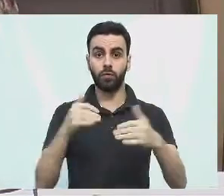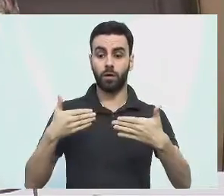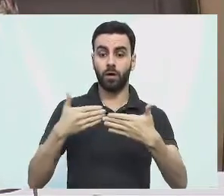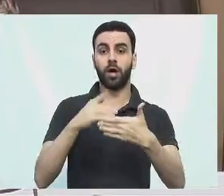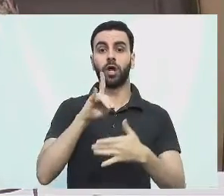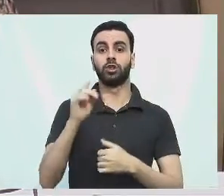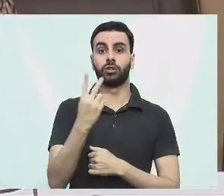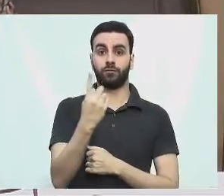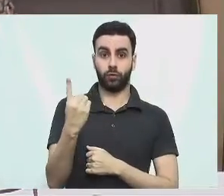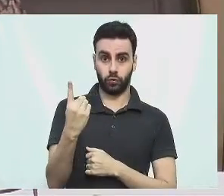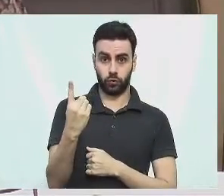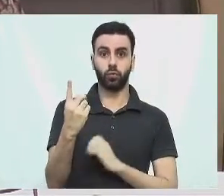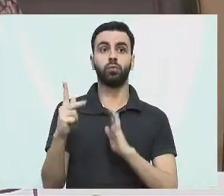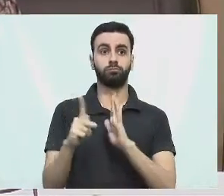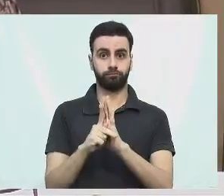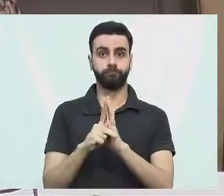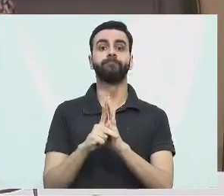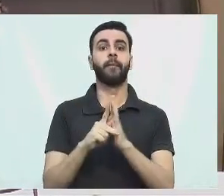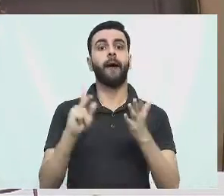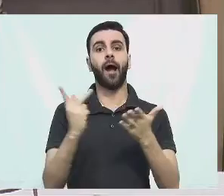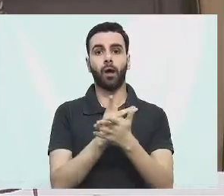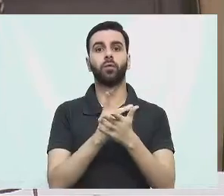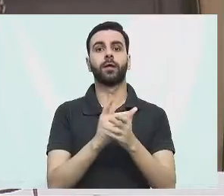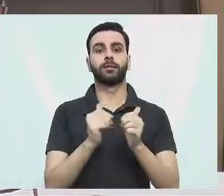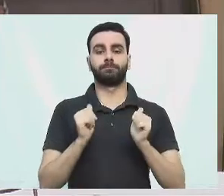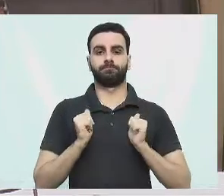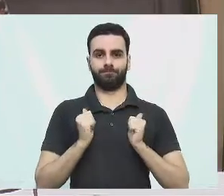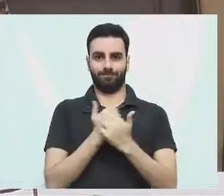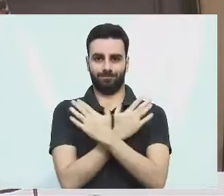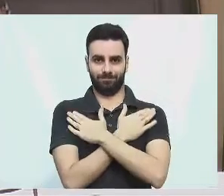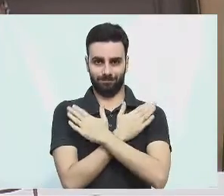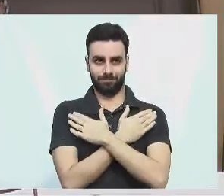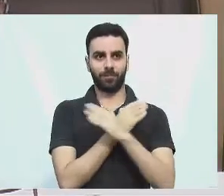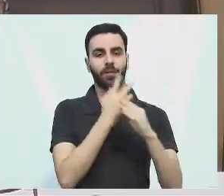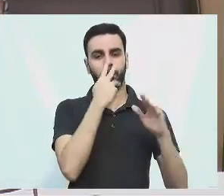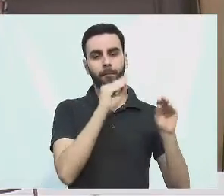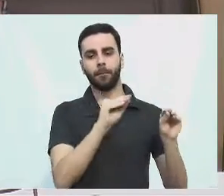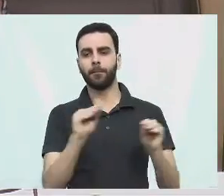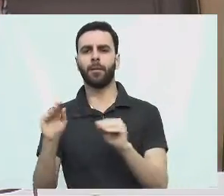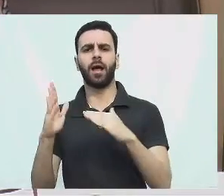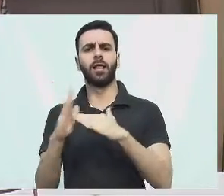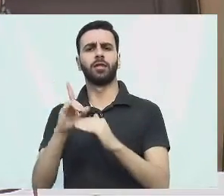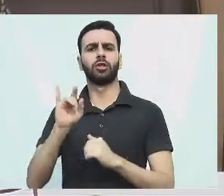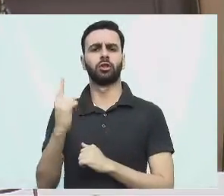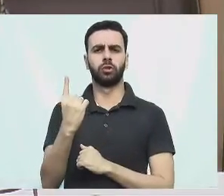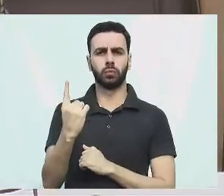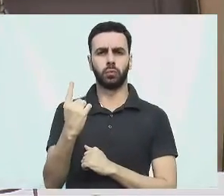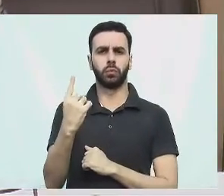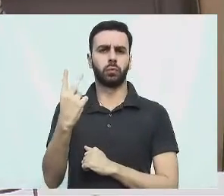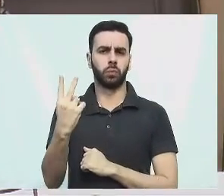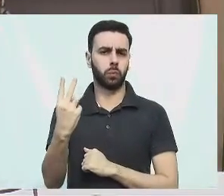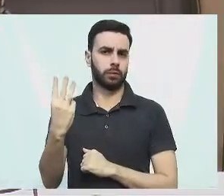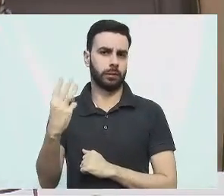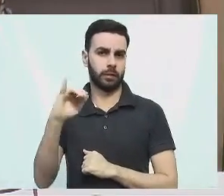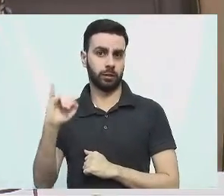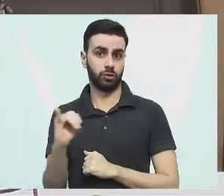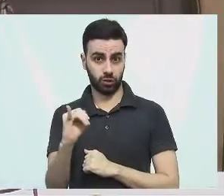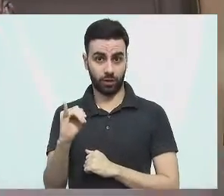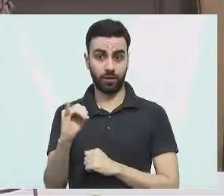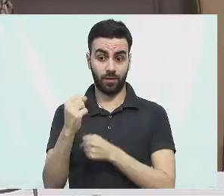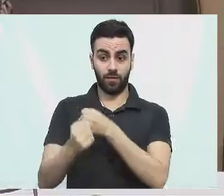21 provavelmente entra um recesso, e com isso ficaria até o dia 1º, até os primeiros dias do ano, sem